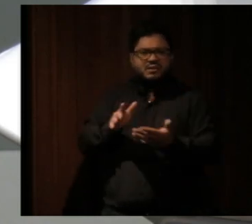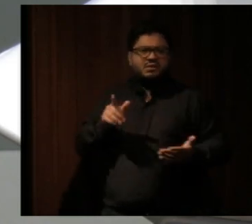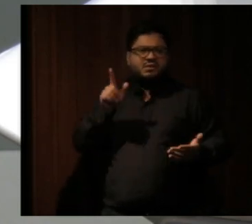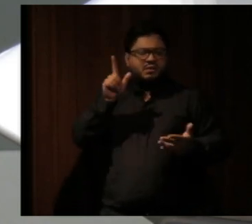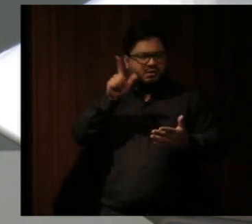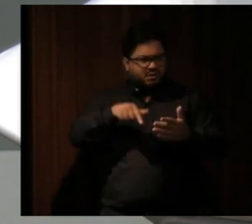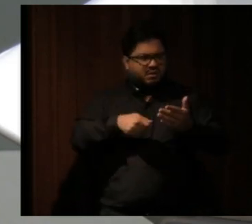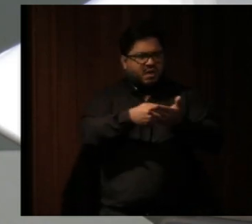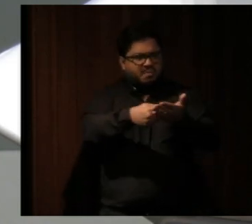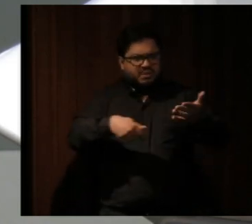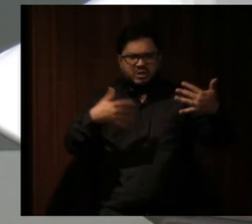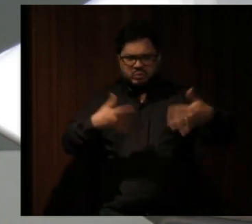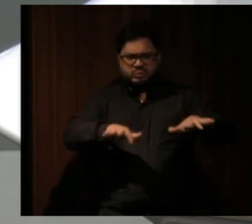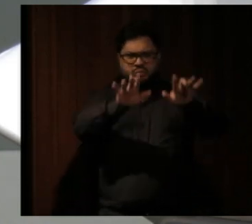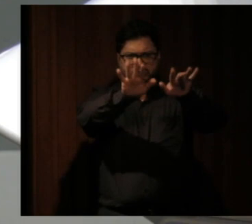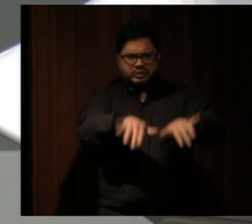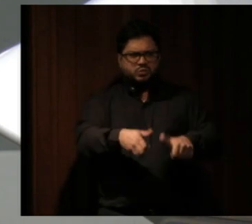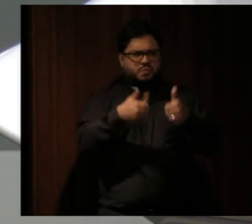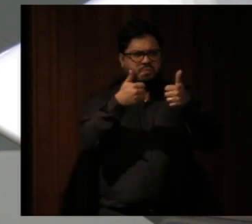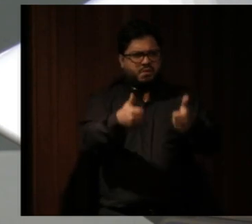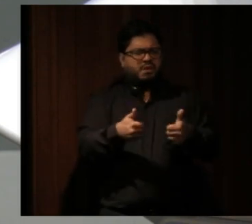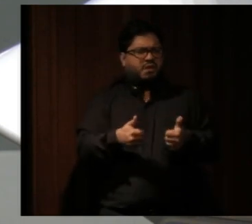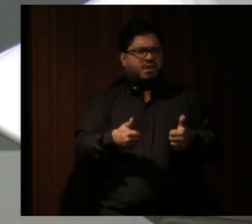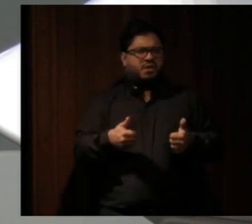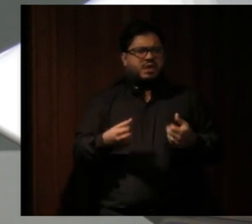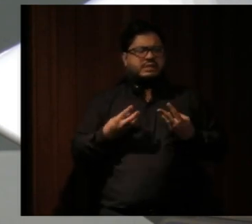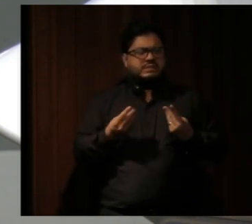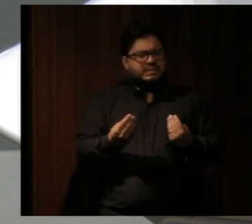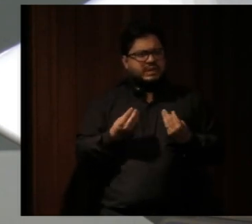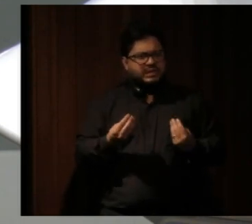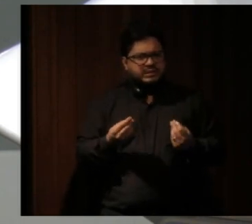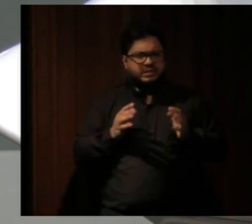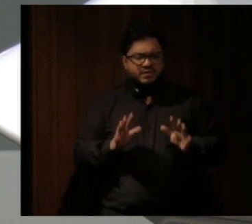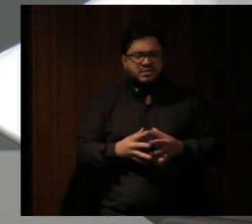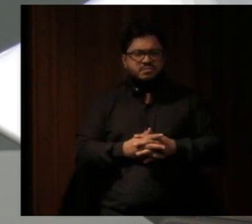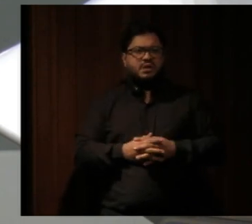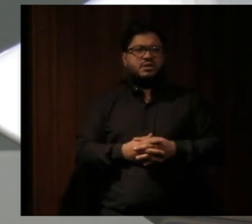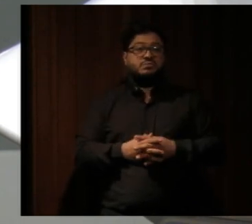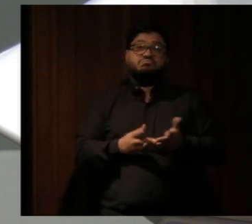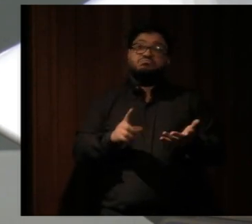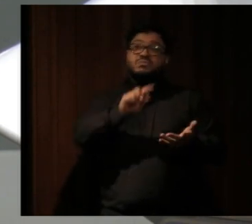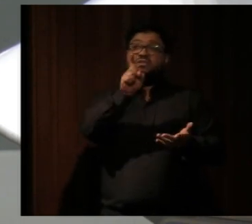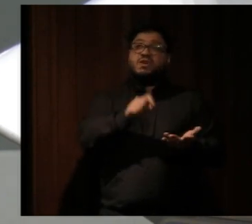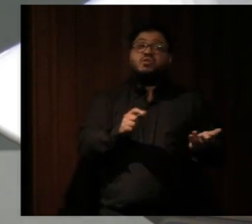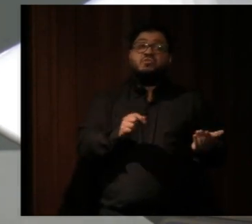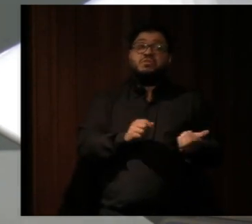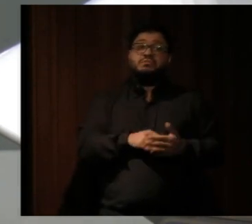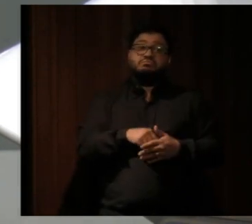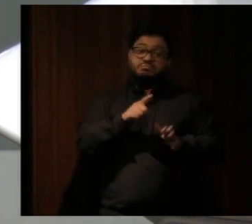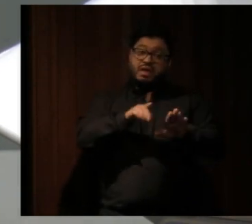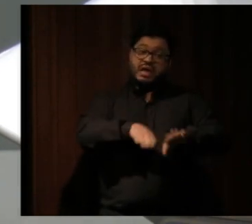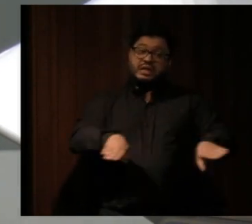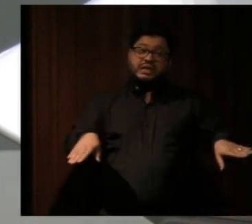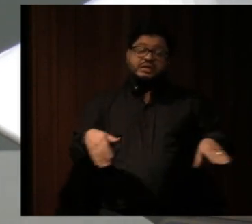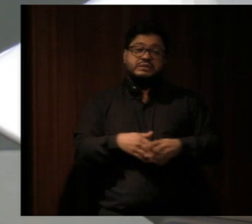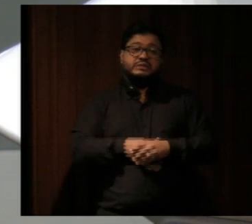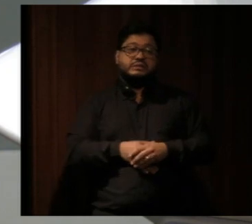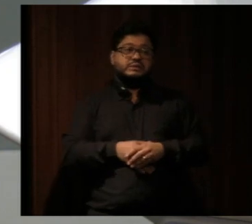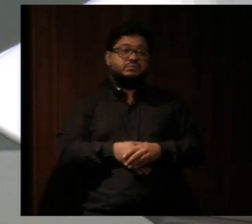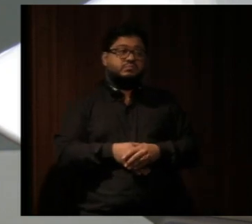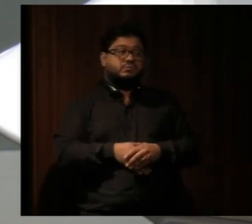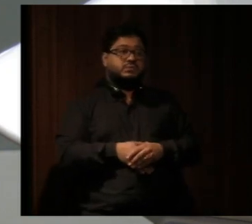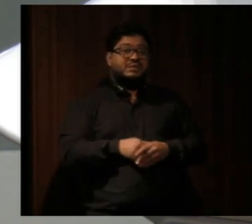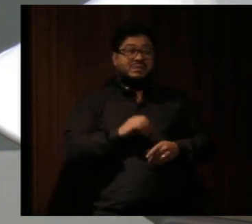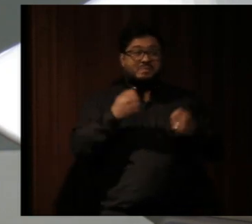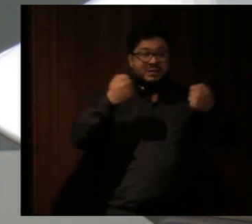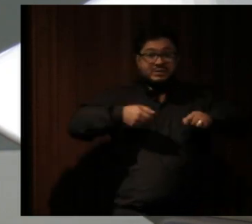matérias al são matérias muito bem feitas muito bem escritas ali sensíveis mas fica aquela dúvida se enfim são crianças né se se a gente